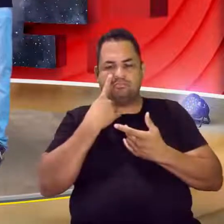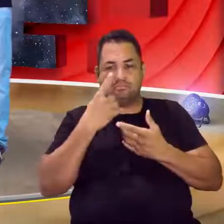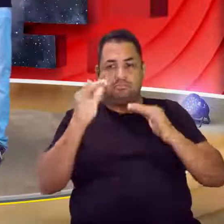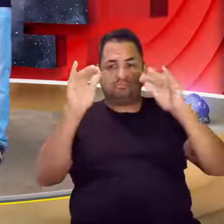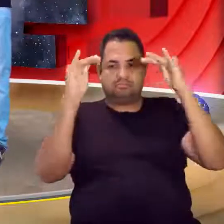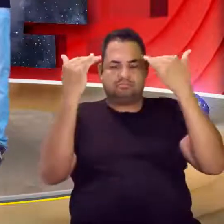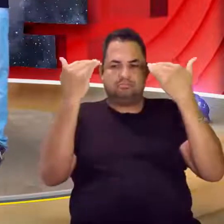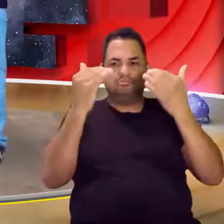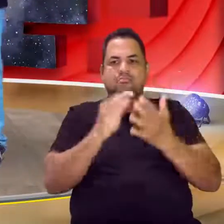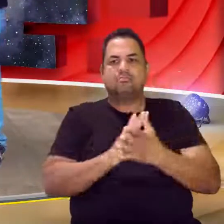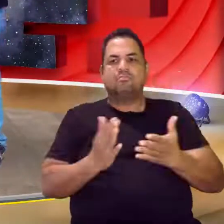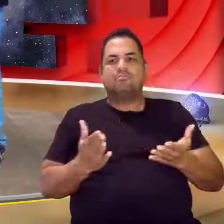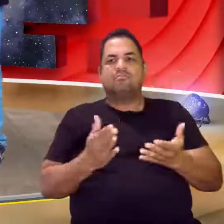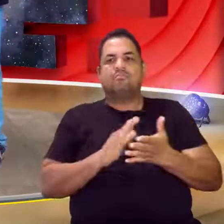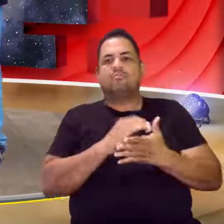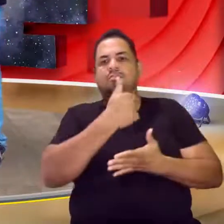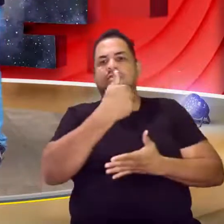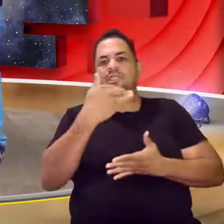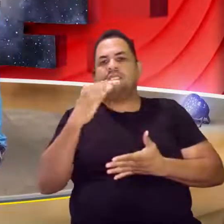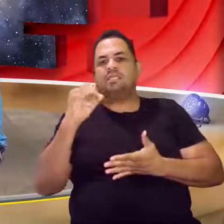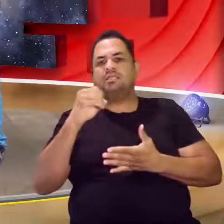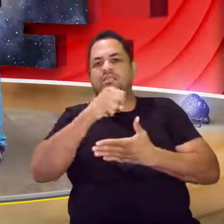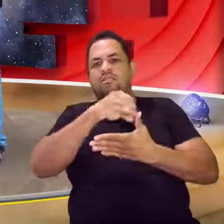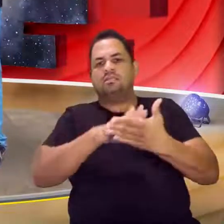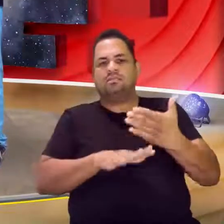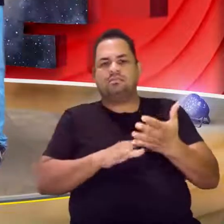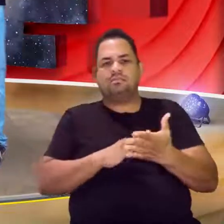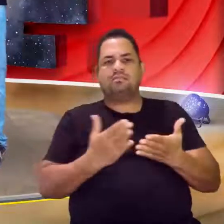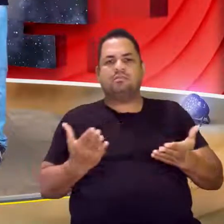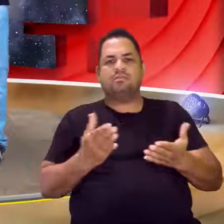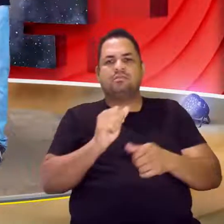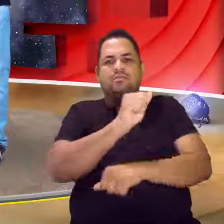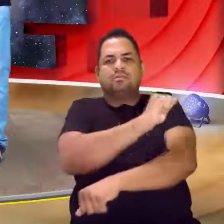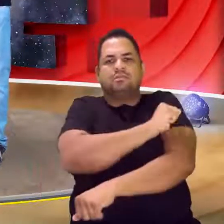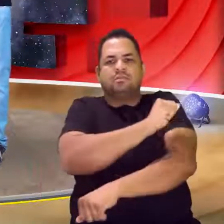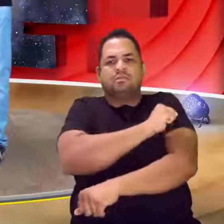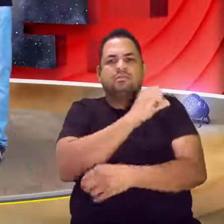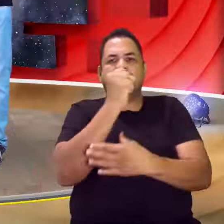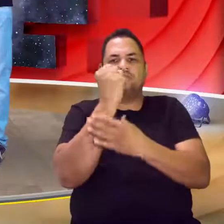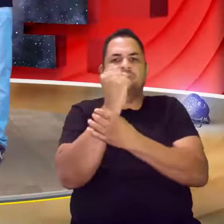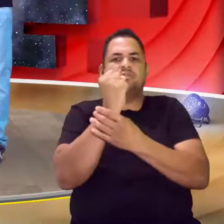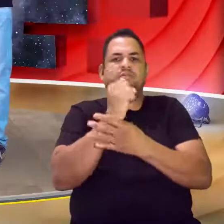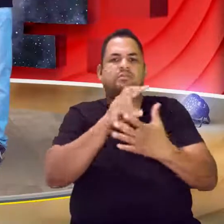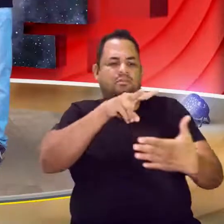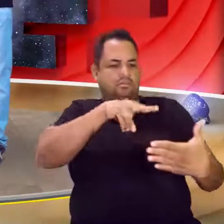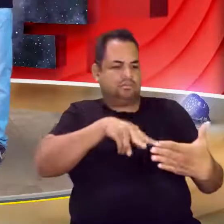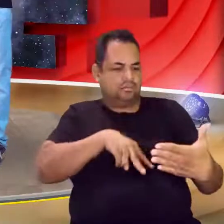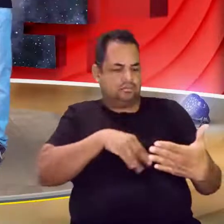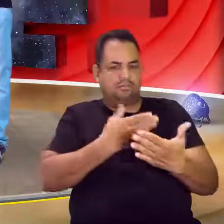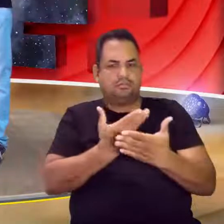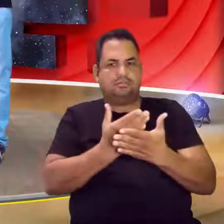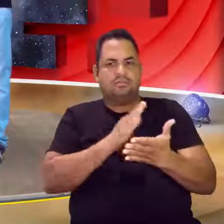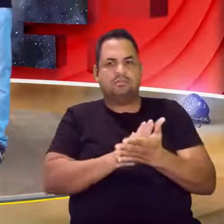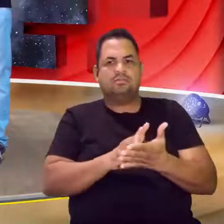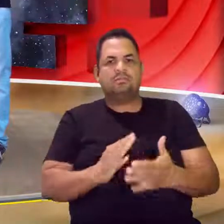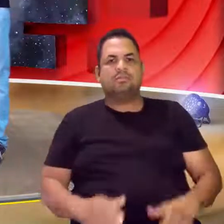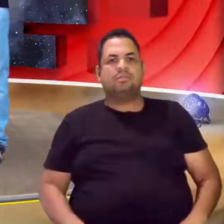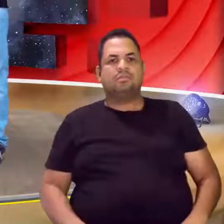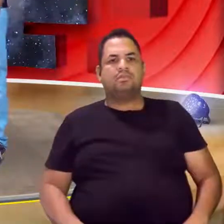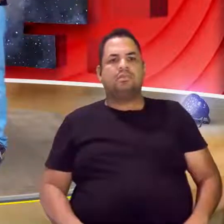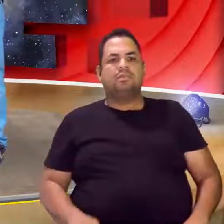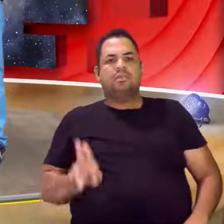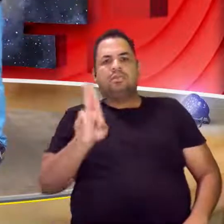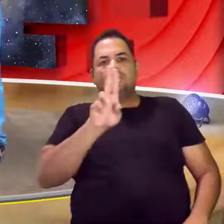ficar atento. Então, quer dizer, são 10 questões, pelo menos, que o aluno garante só de ler e interpretar.